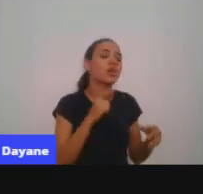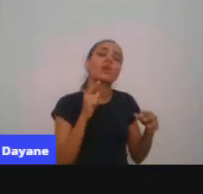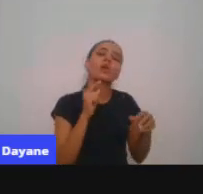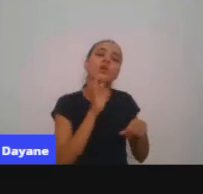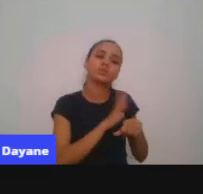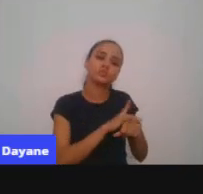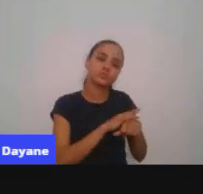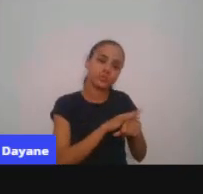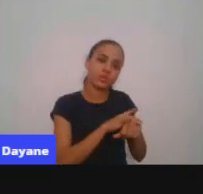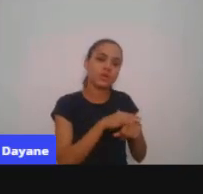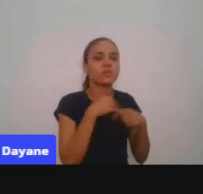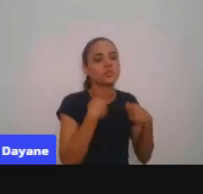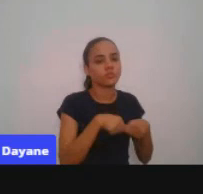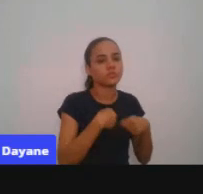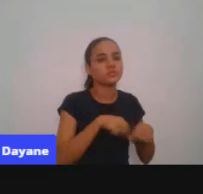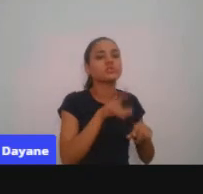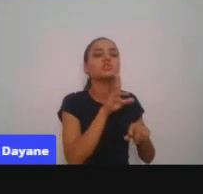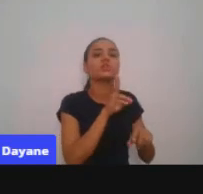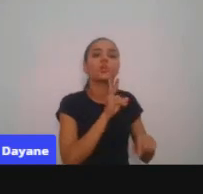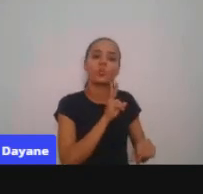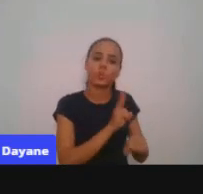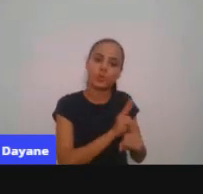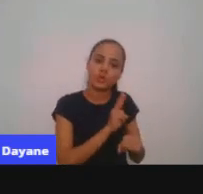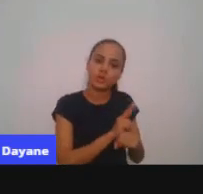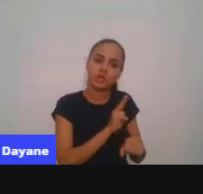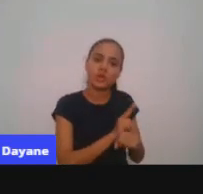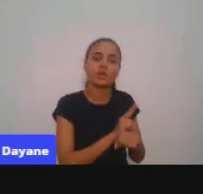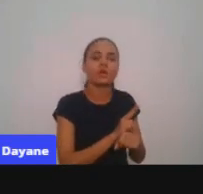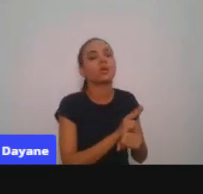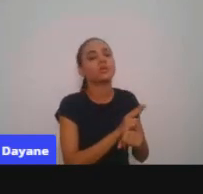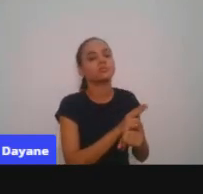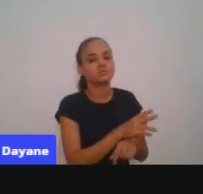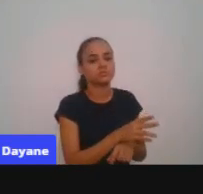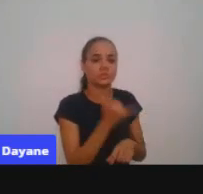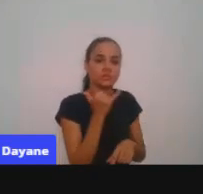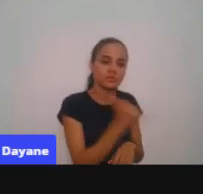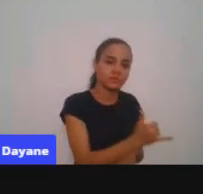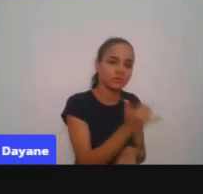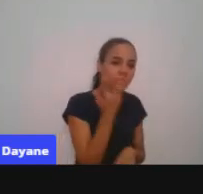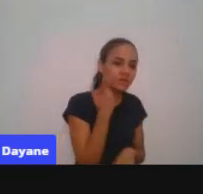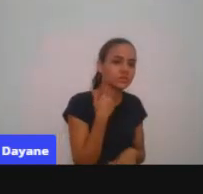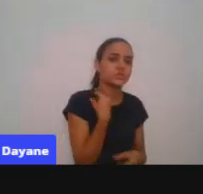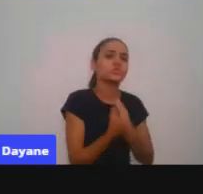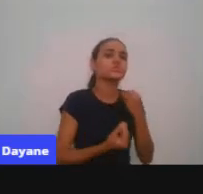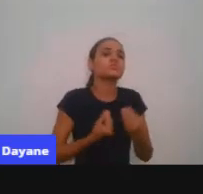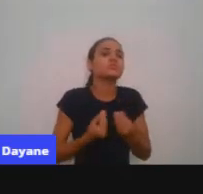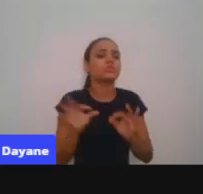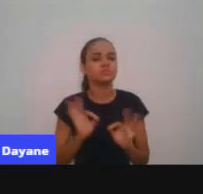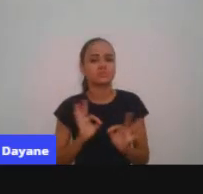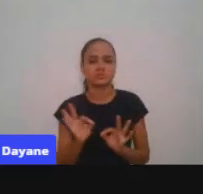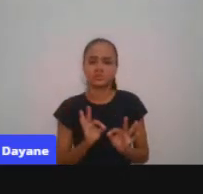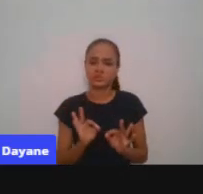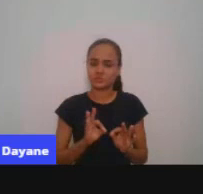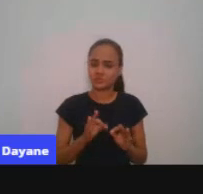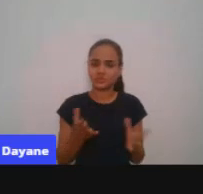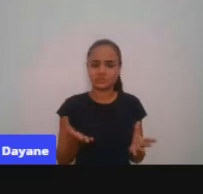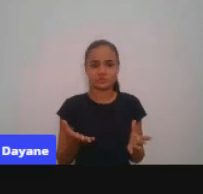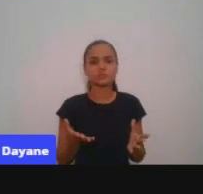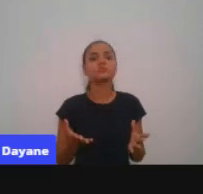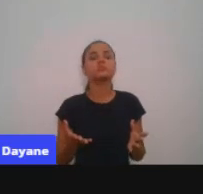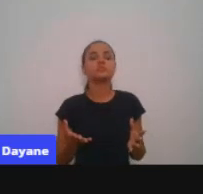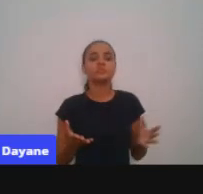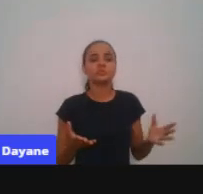certos cuidados. Então, como trabalhar isso, como organizar tudo isso? Então, vimos a impossibilidade dessas crianças retornarem